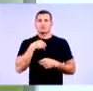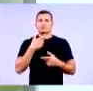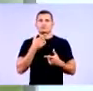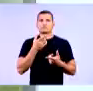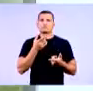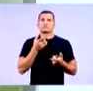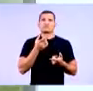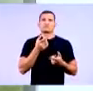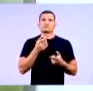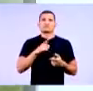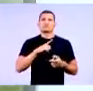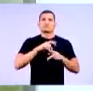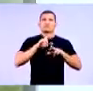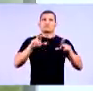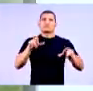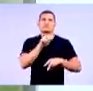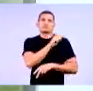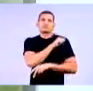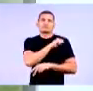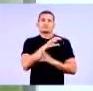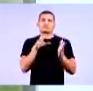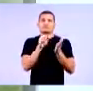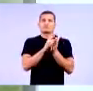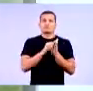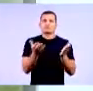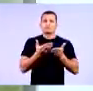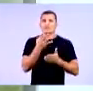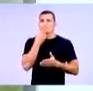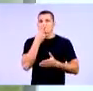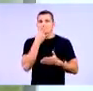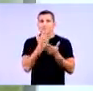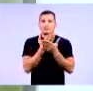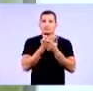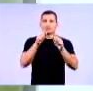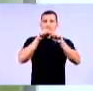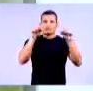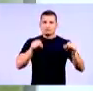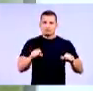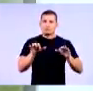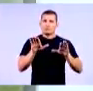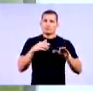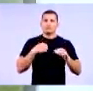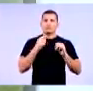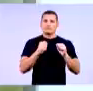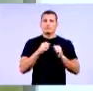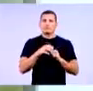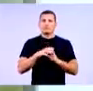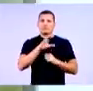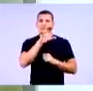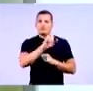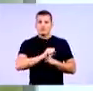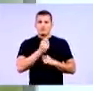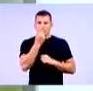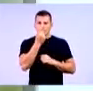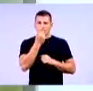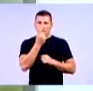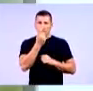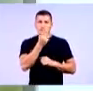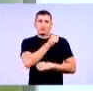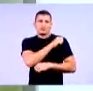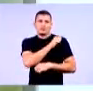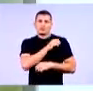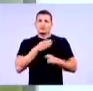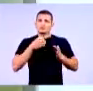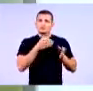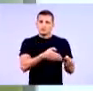cadastrados assistindo essa aula de análise de sistemas. São vários alunos. Mas eu posso pegar aluno específico e dizer, ó, a